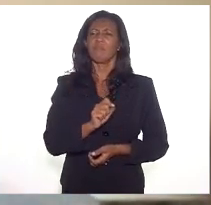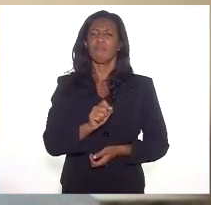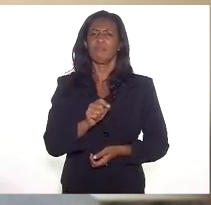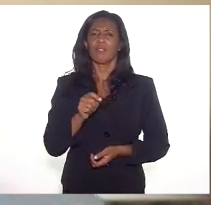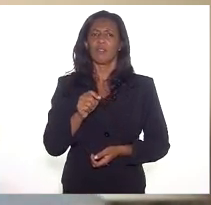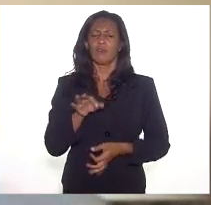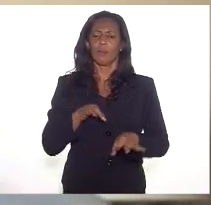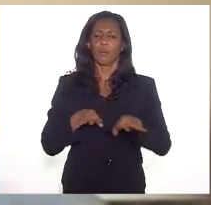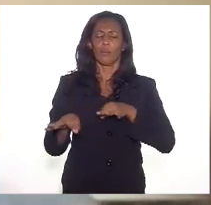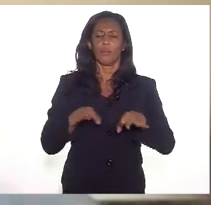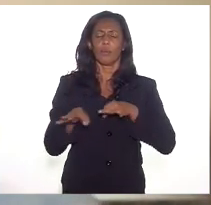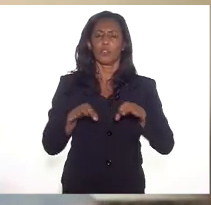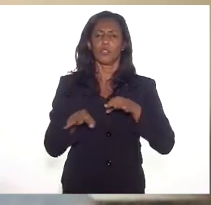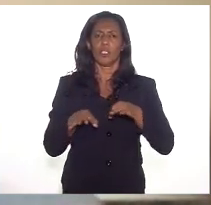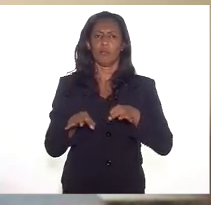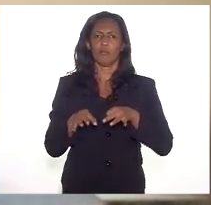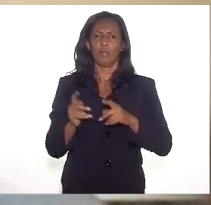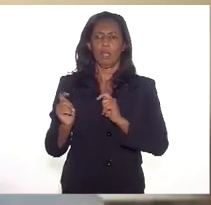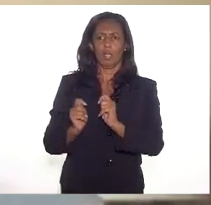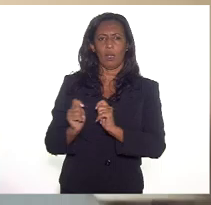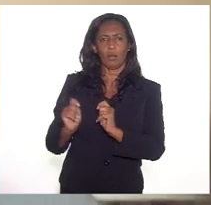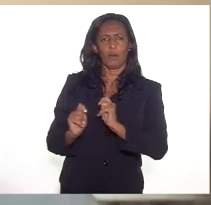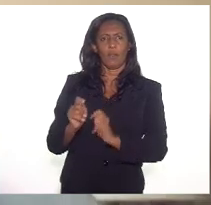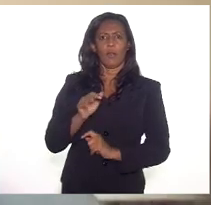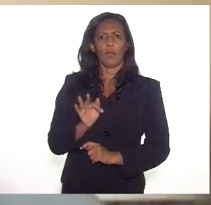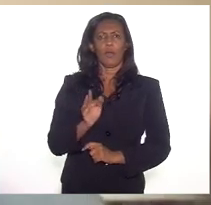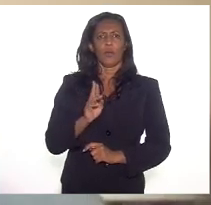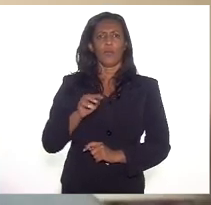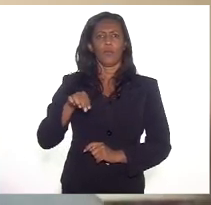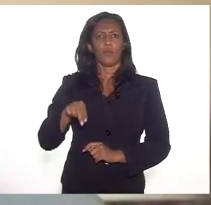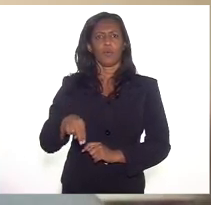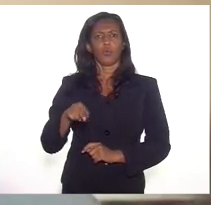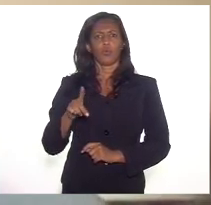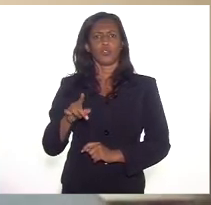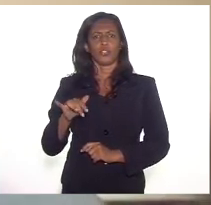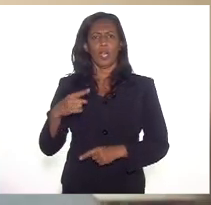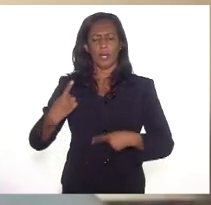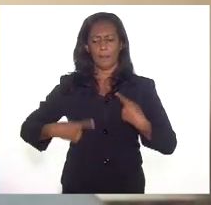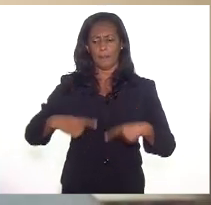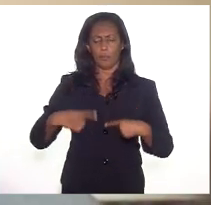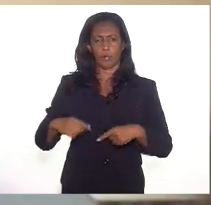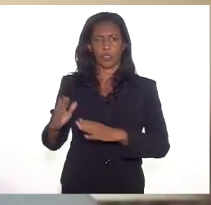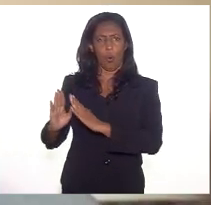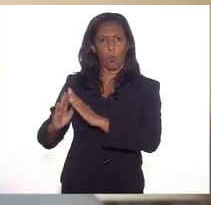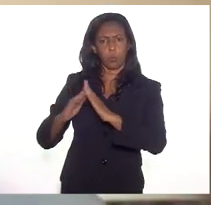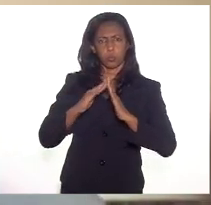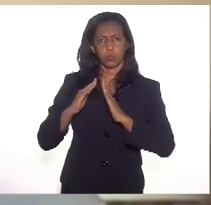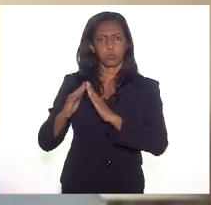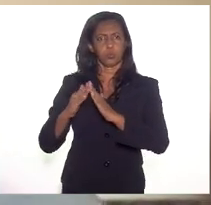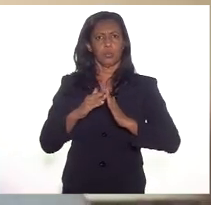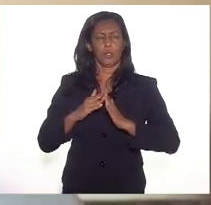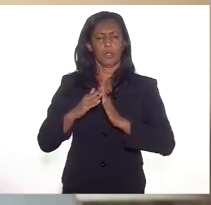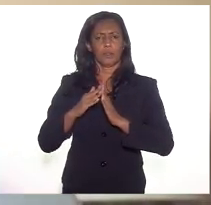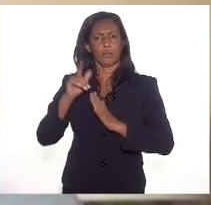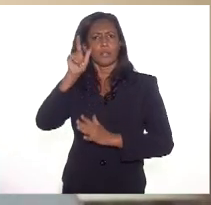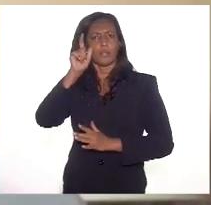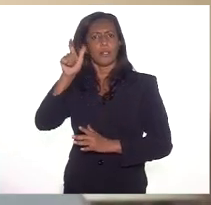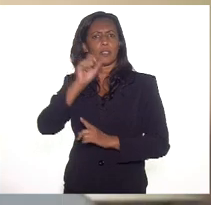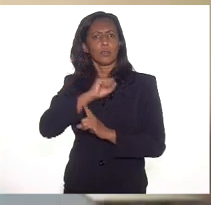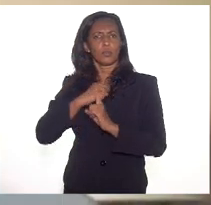de regularização fundiária visando garantir políticas de habitação de interesse social. A